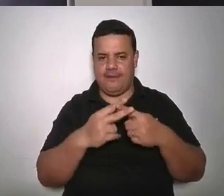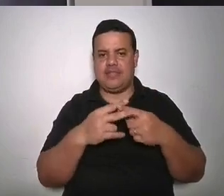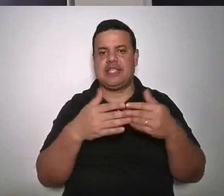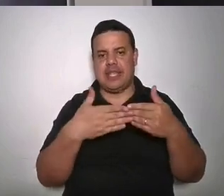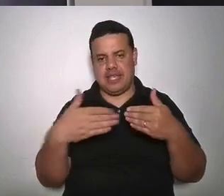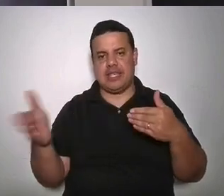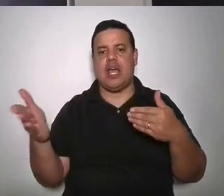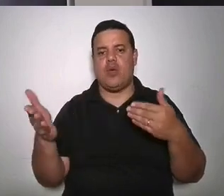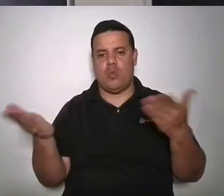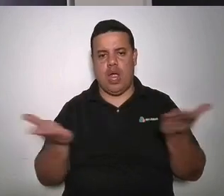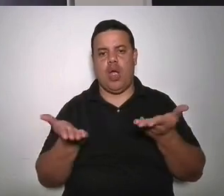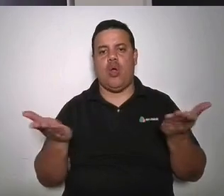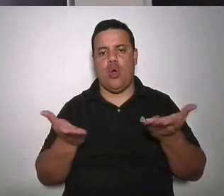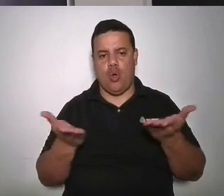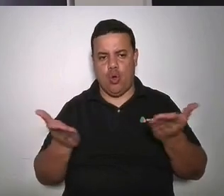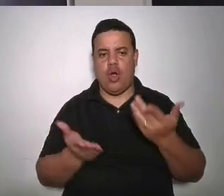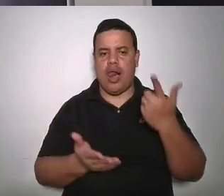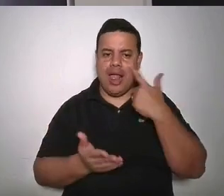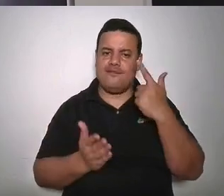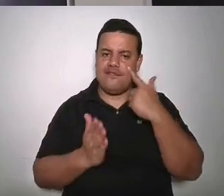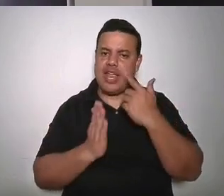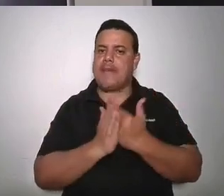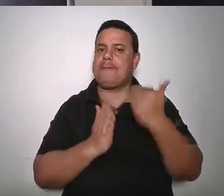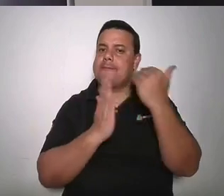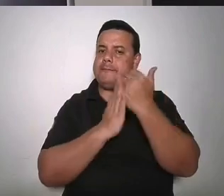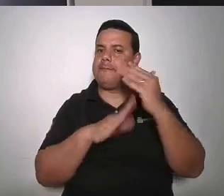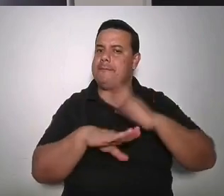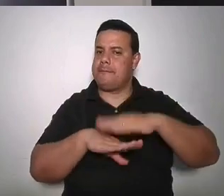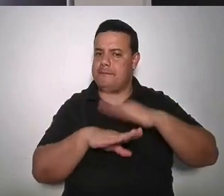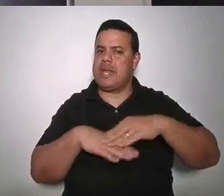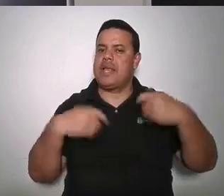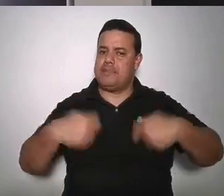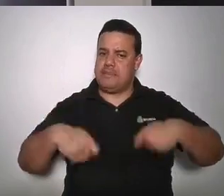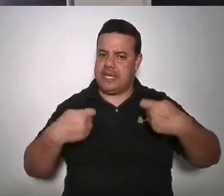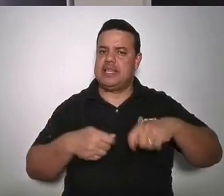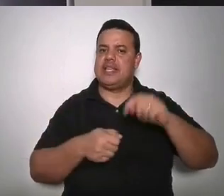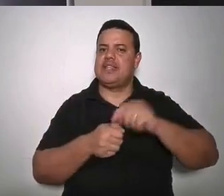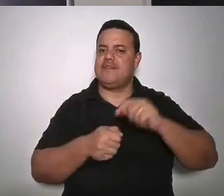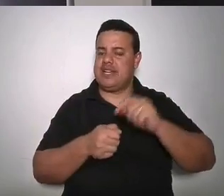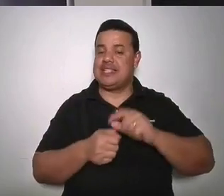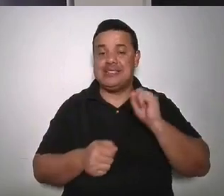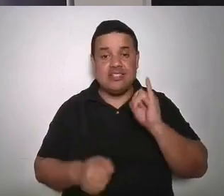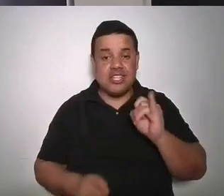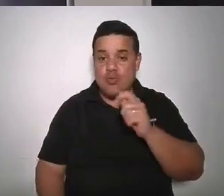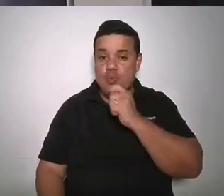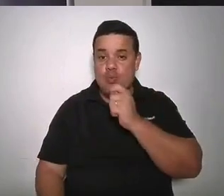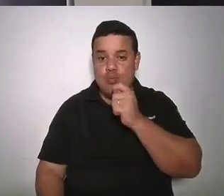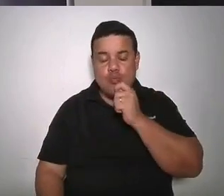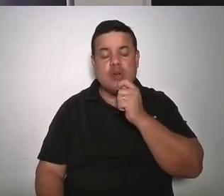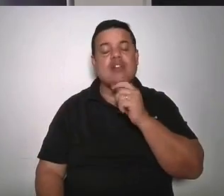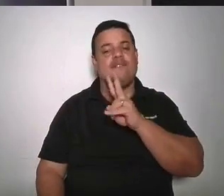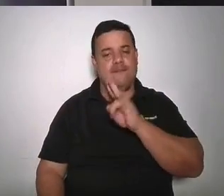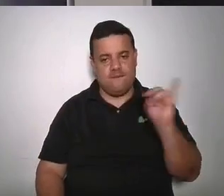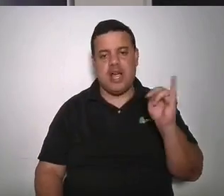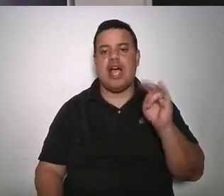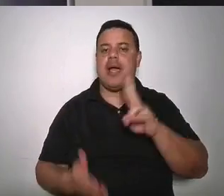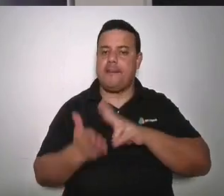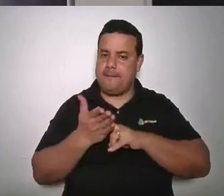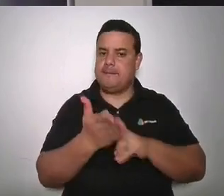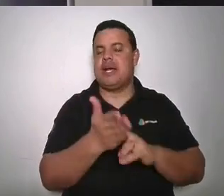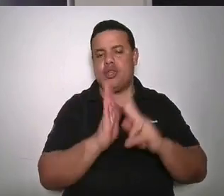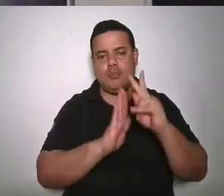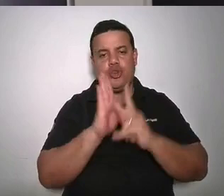tem mais alguma coisa que precisa ser feita, e não sendo, vai ser encaminhado este projeto de lei aí para a